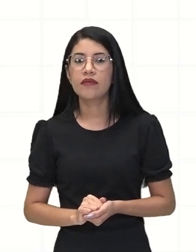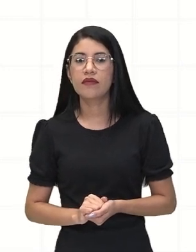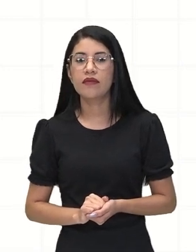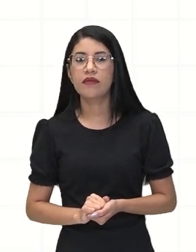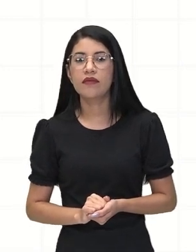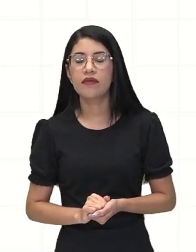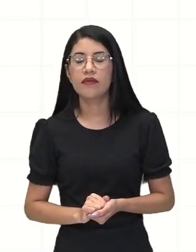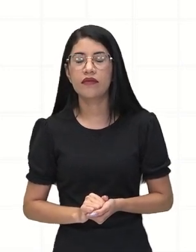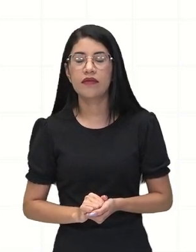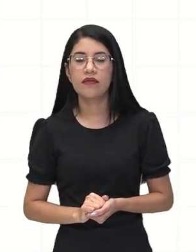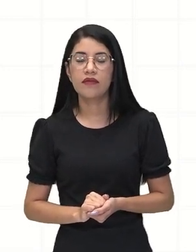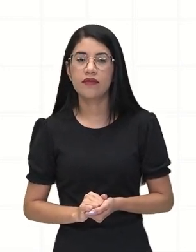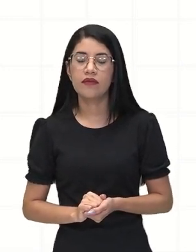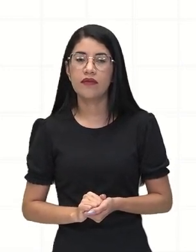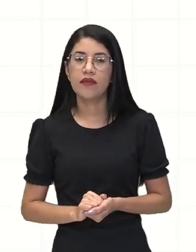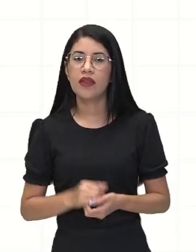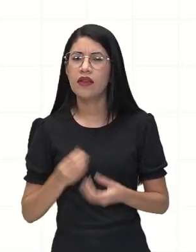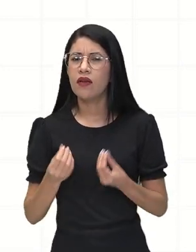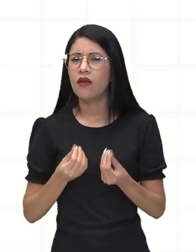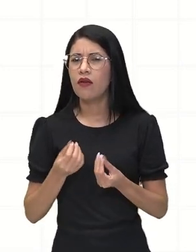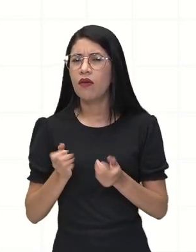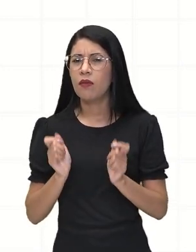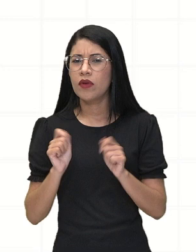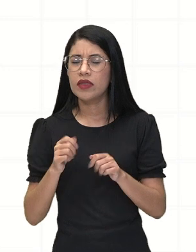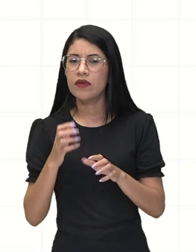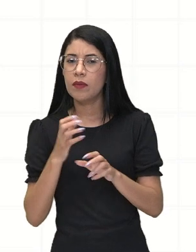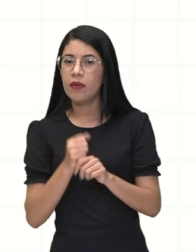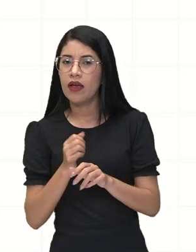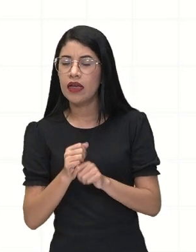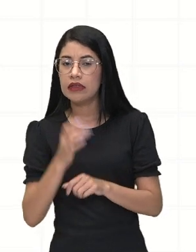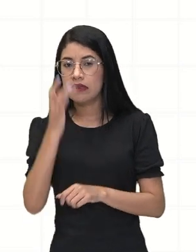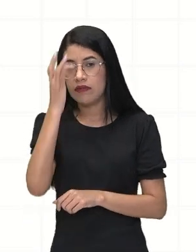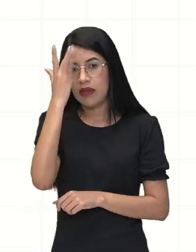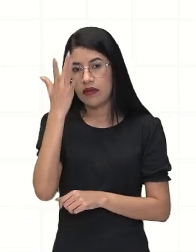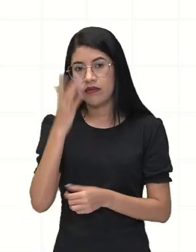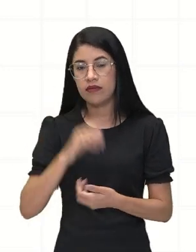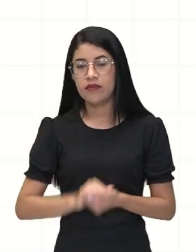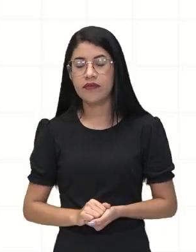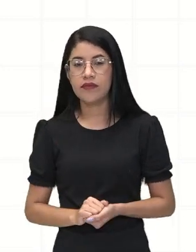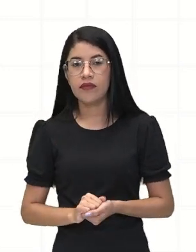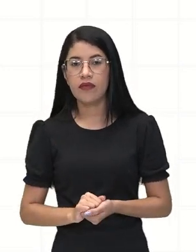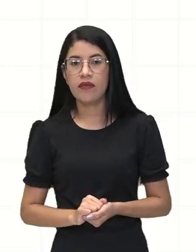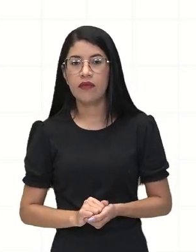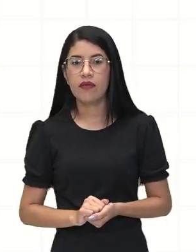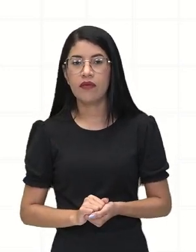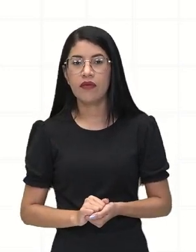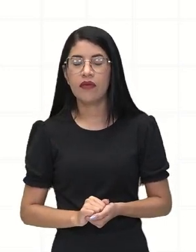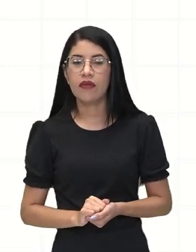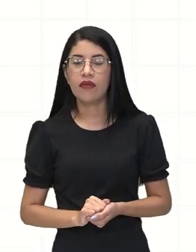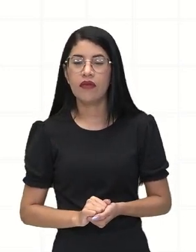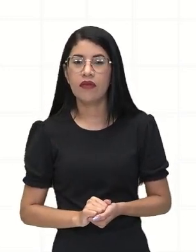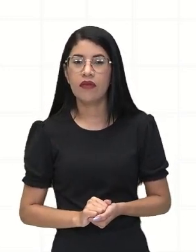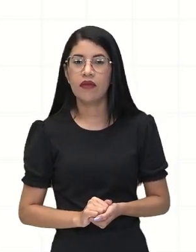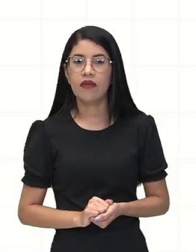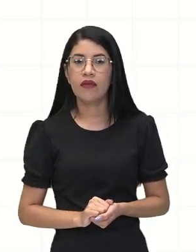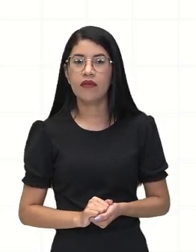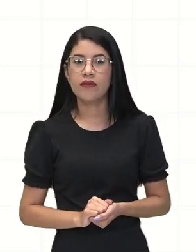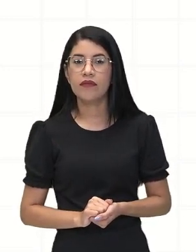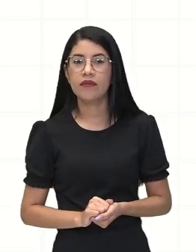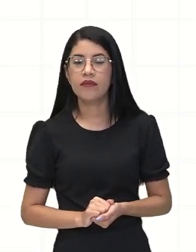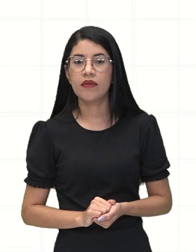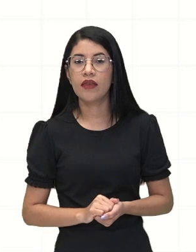pensar aqui qual seria a melhor alternativa para agrupar. Então, vamos agrupar aqui, ó, esse